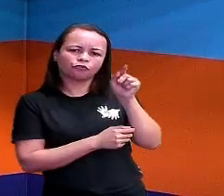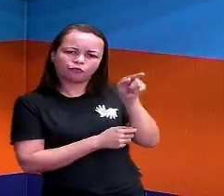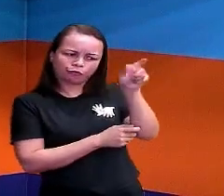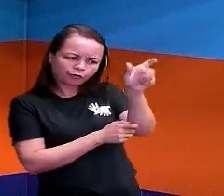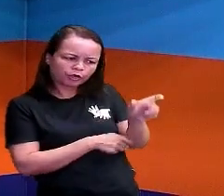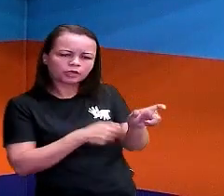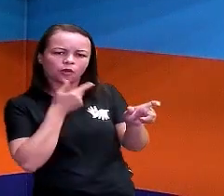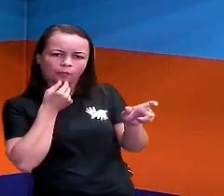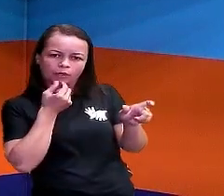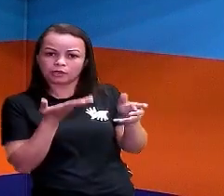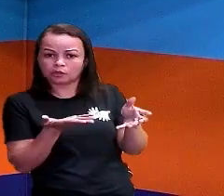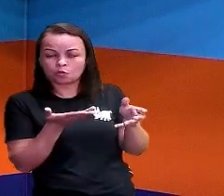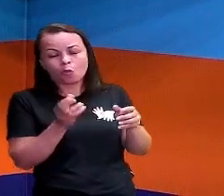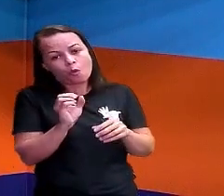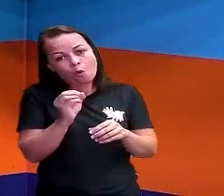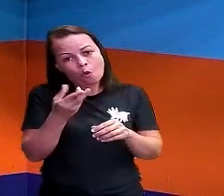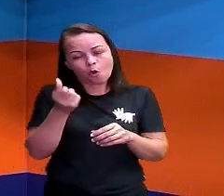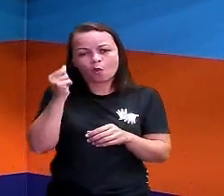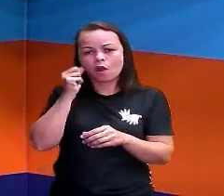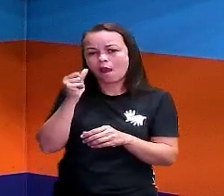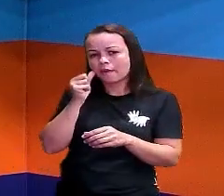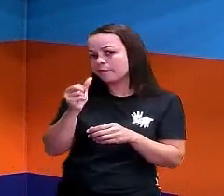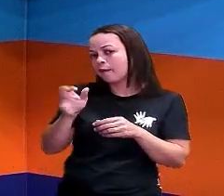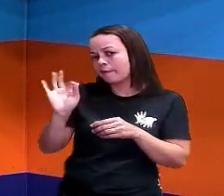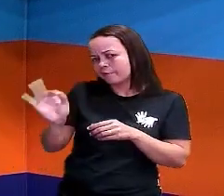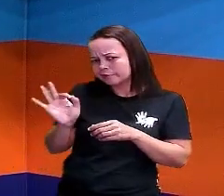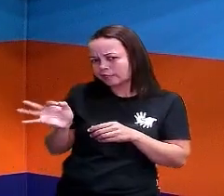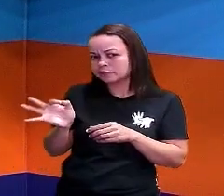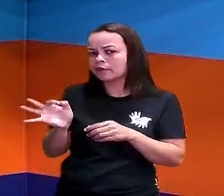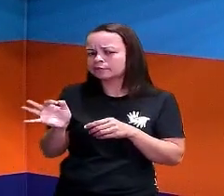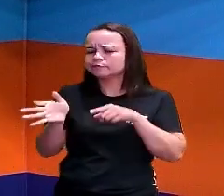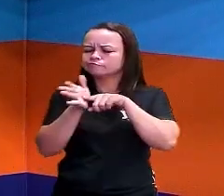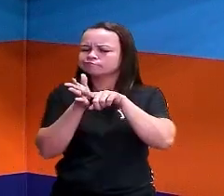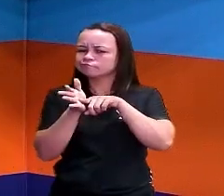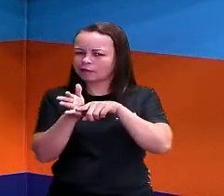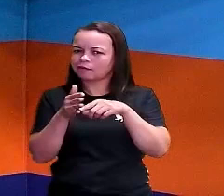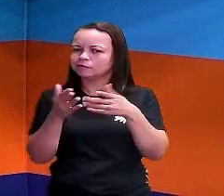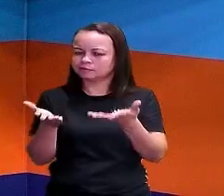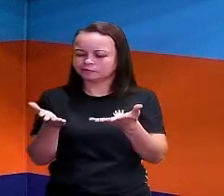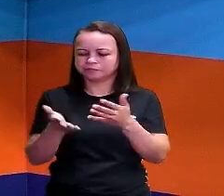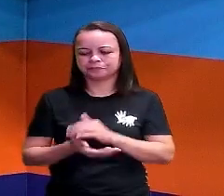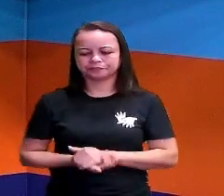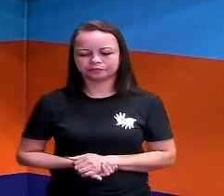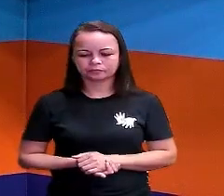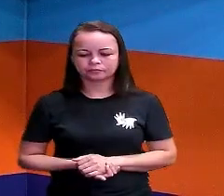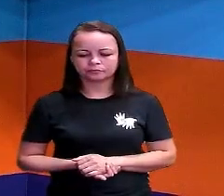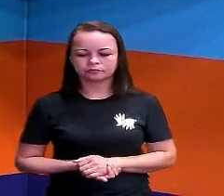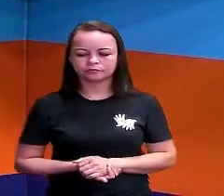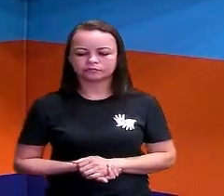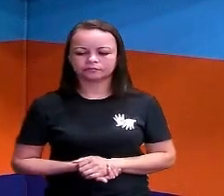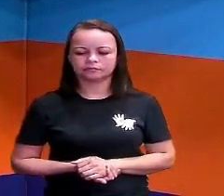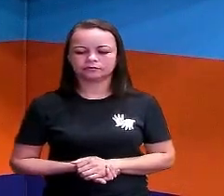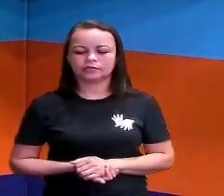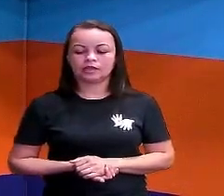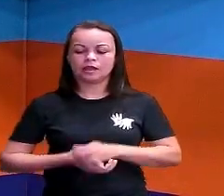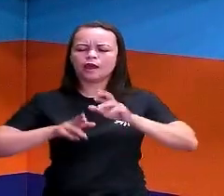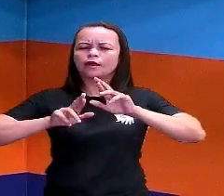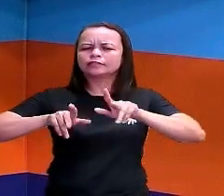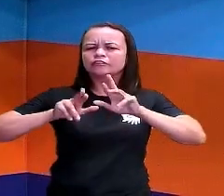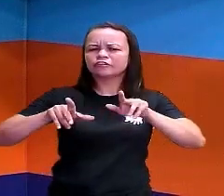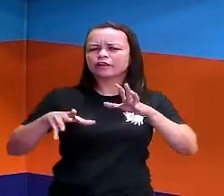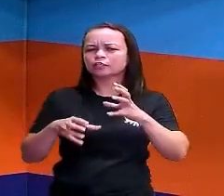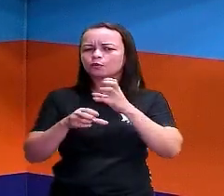ele? Ou a irmã dele está certa? Analise isso aí, tá? E qual a diferença